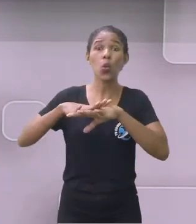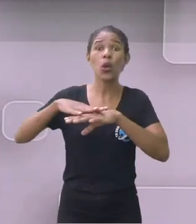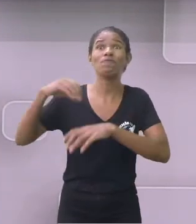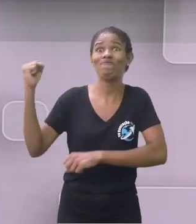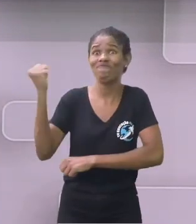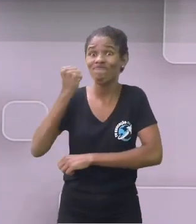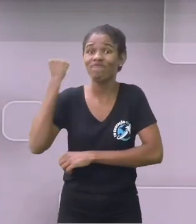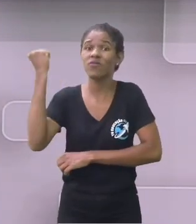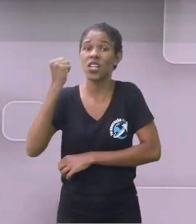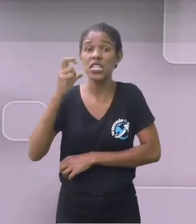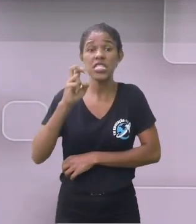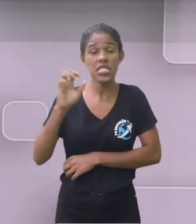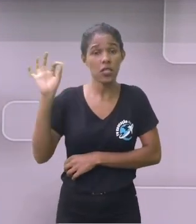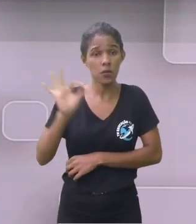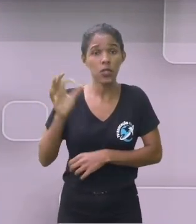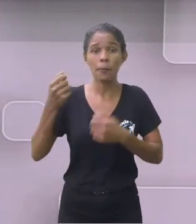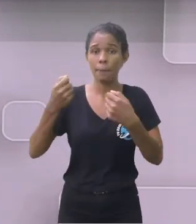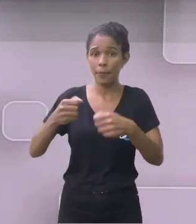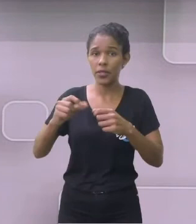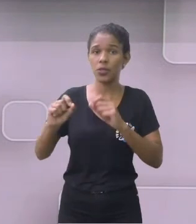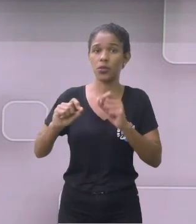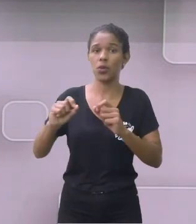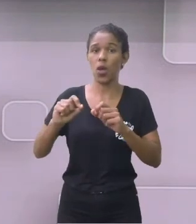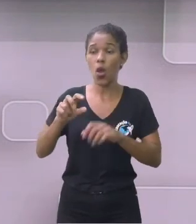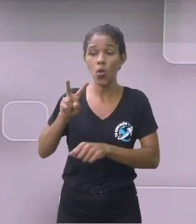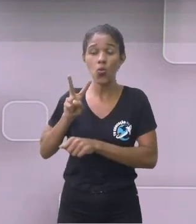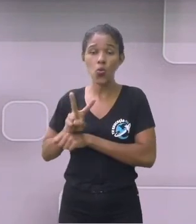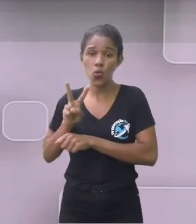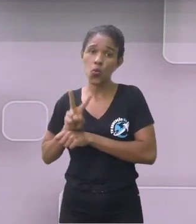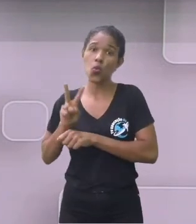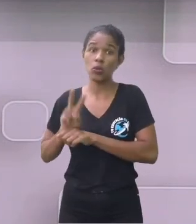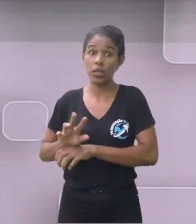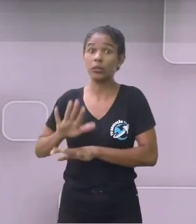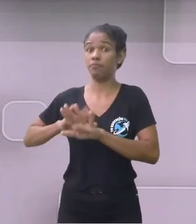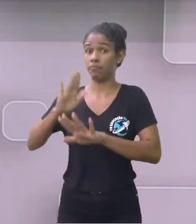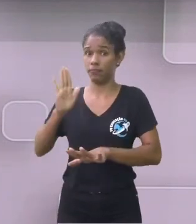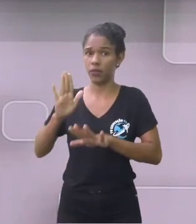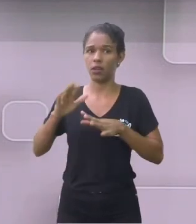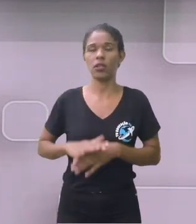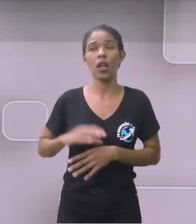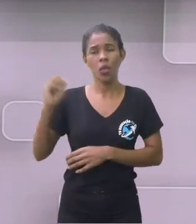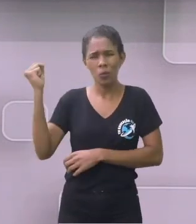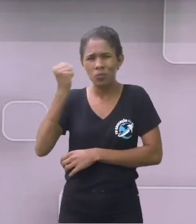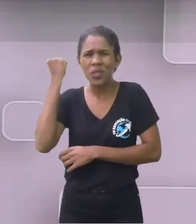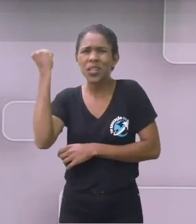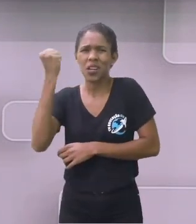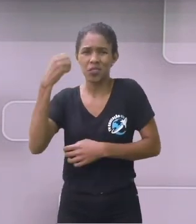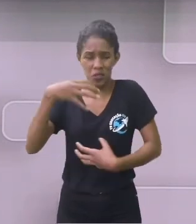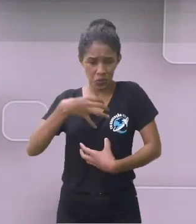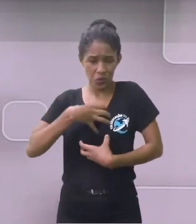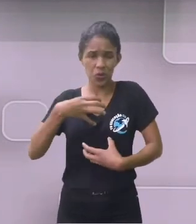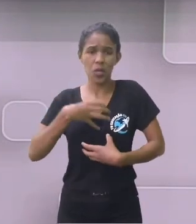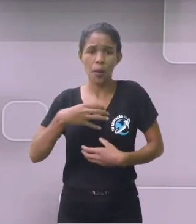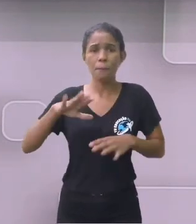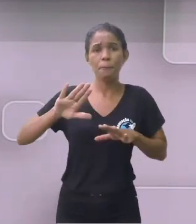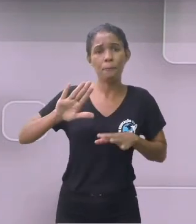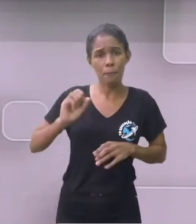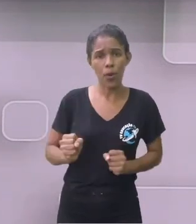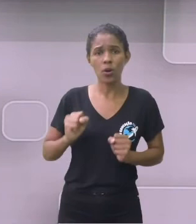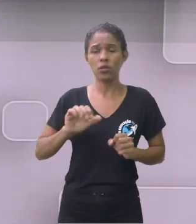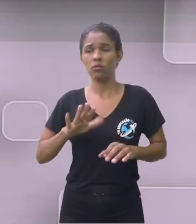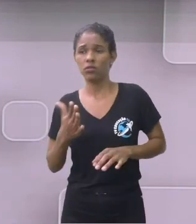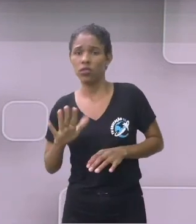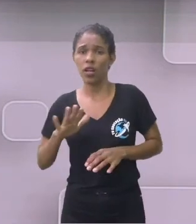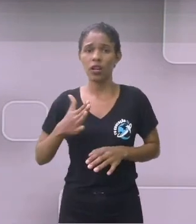5% necessitam de cuidados intensivos. A gravidade dos sintomas pode variar e, quando moderados,